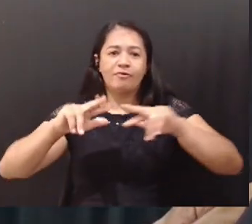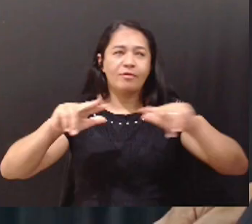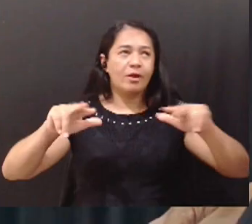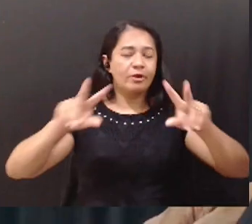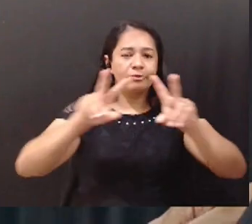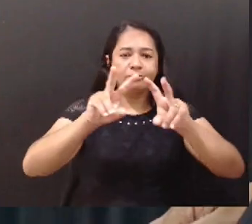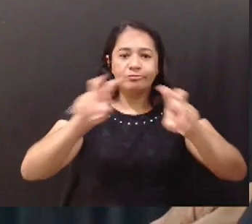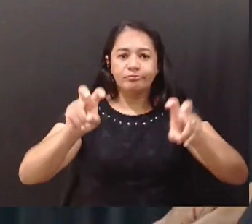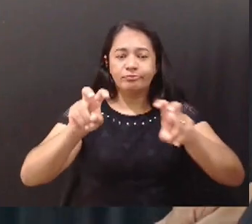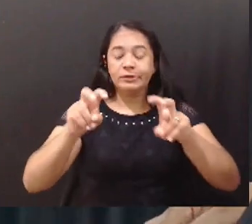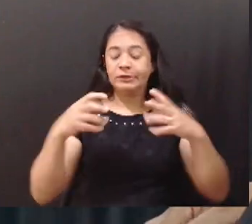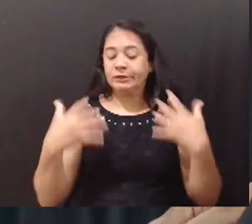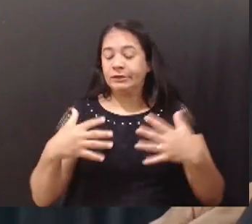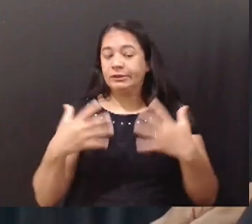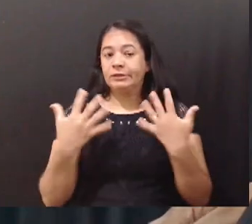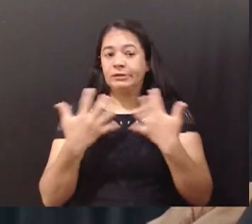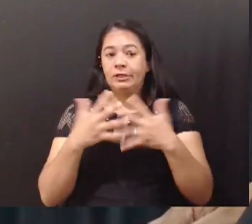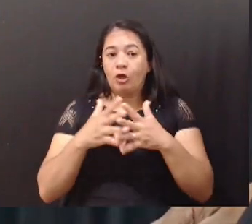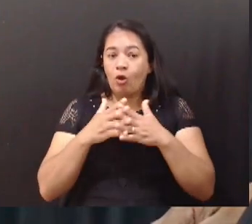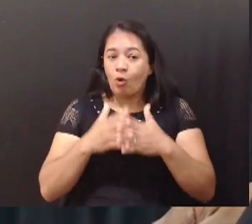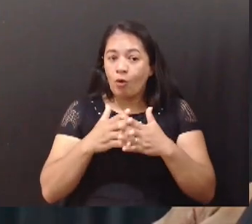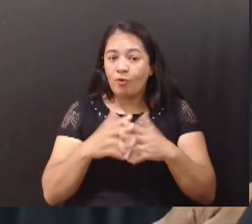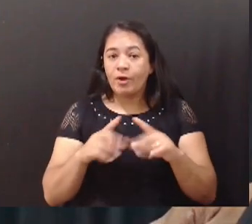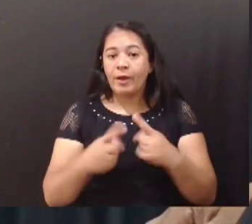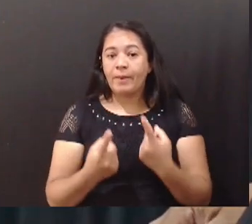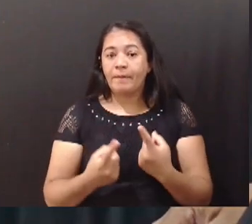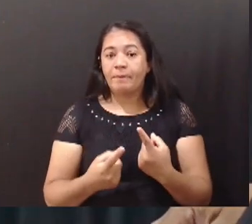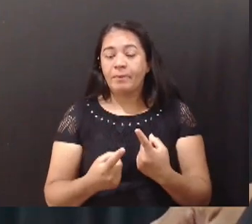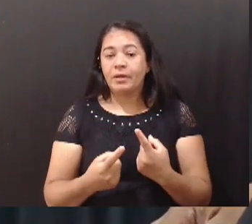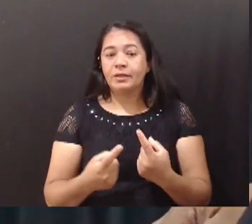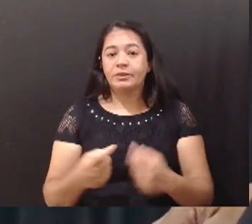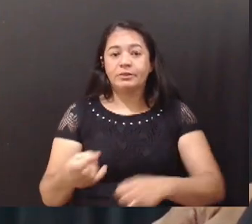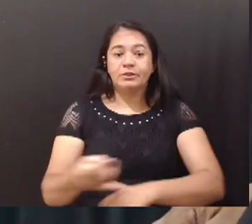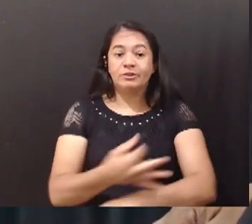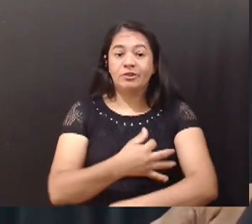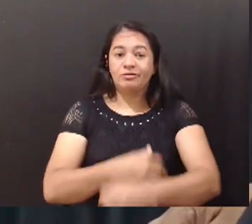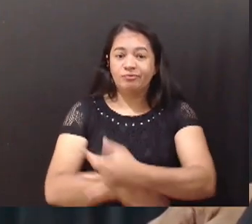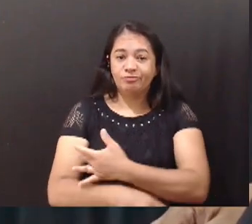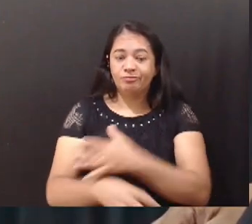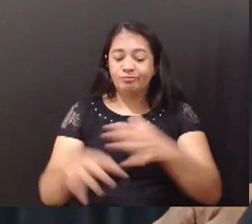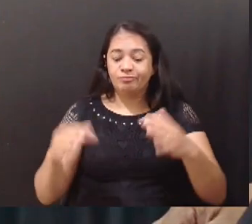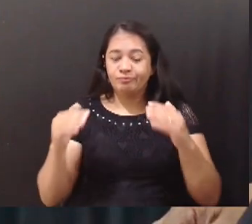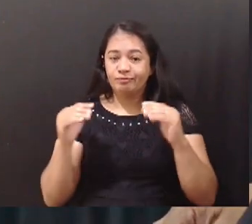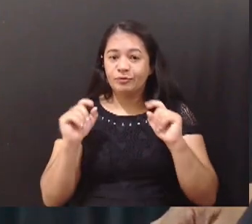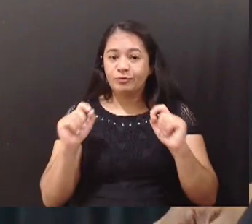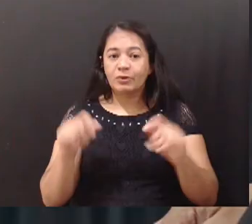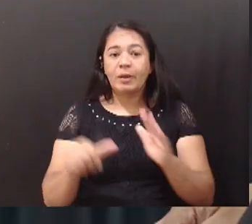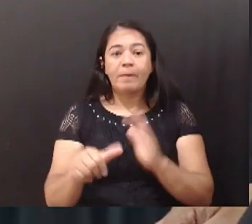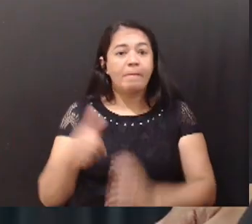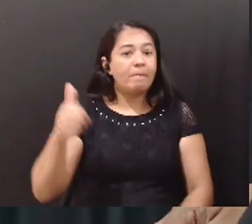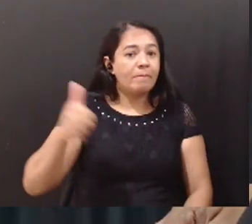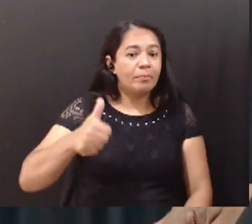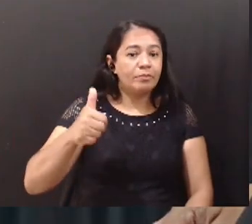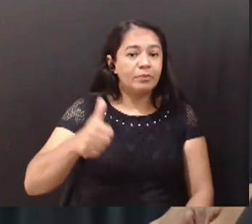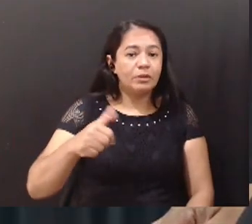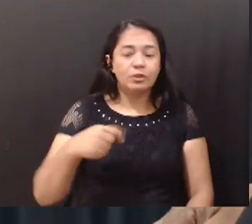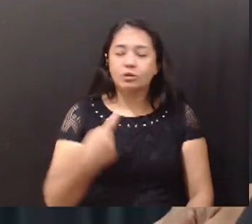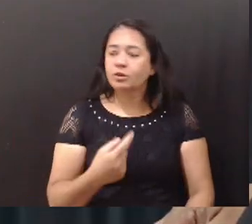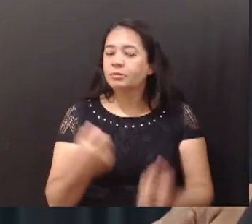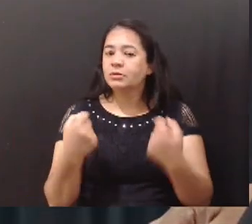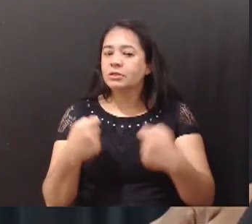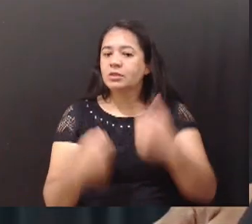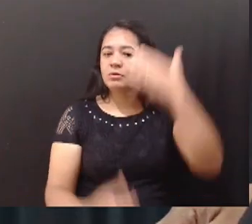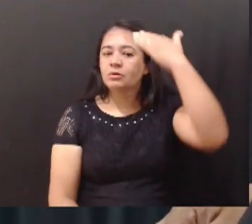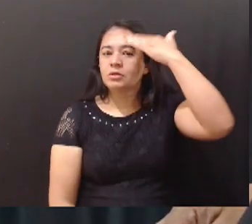complexo. Mas no que concerne as emoções, sim, a primeira coisa que a gente precisa distinguir é que homens